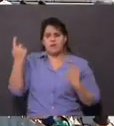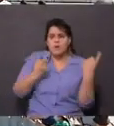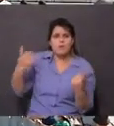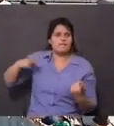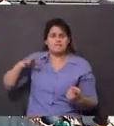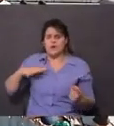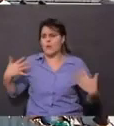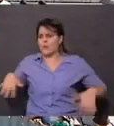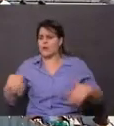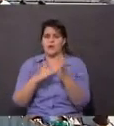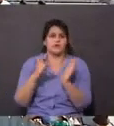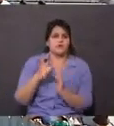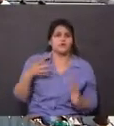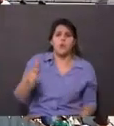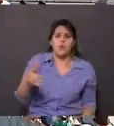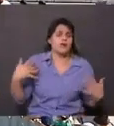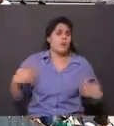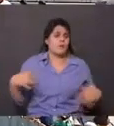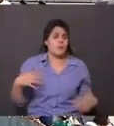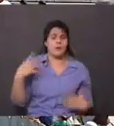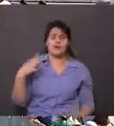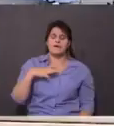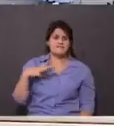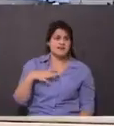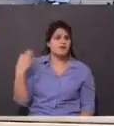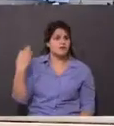have been looking for you with great anxiety.